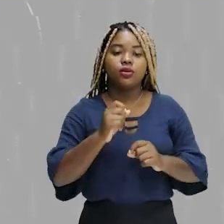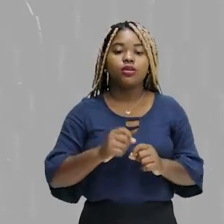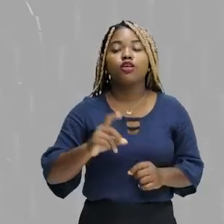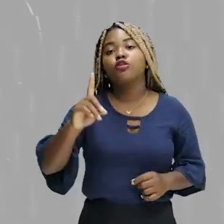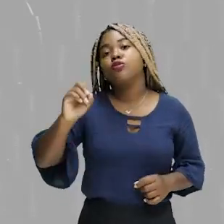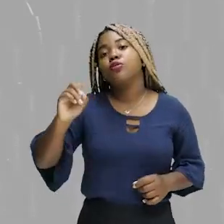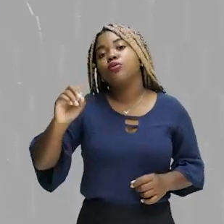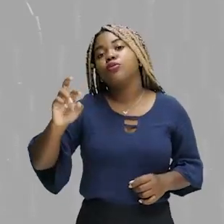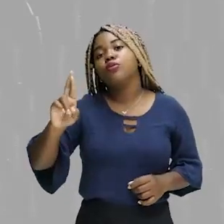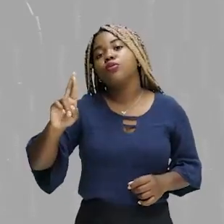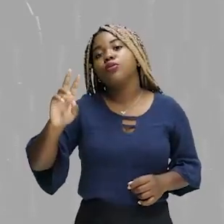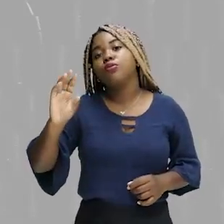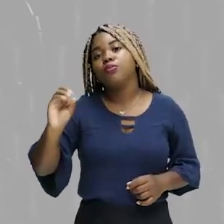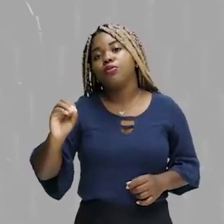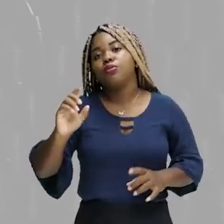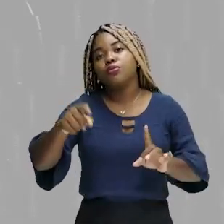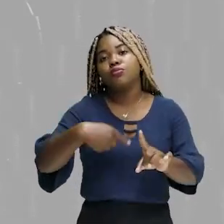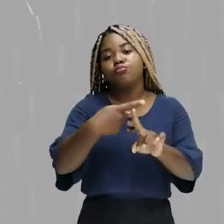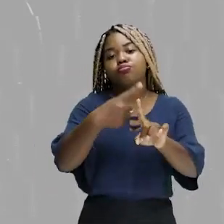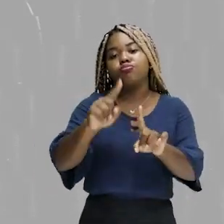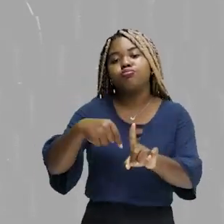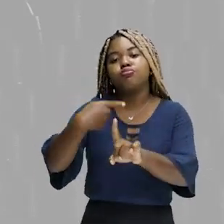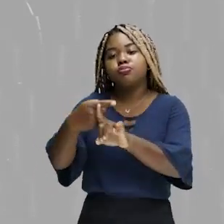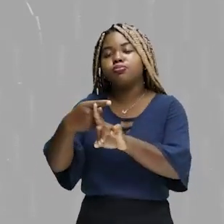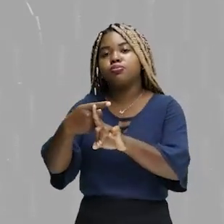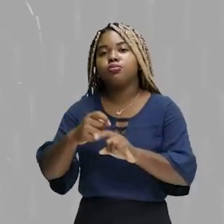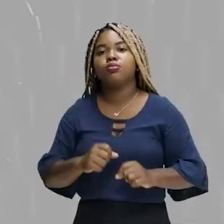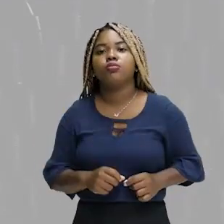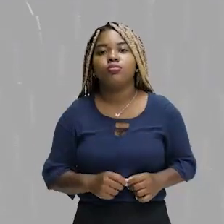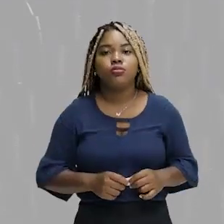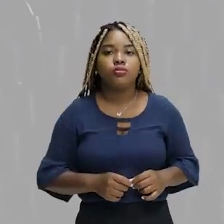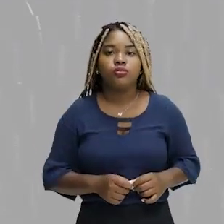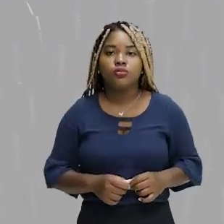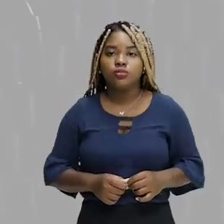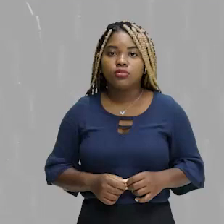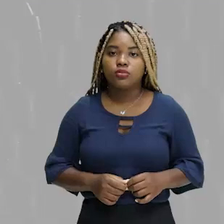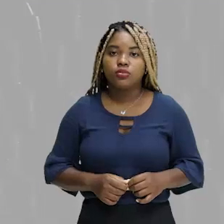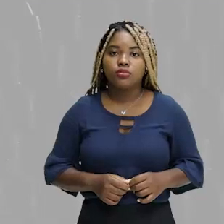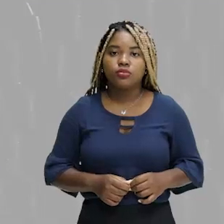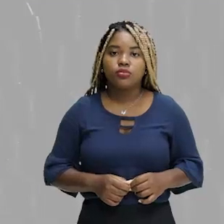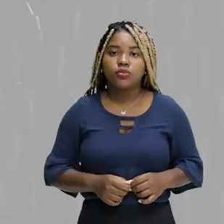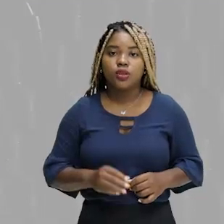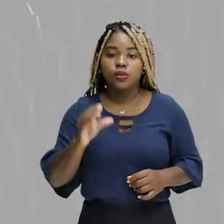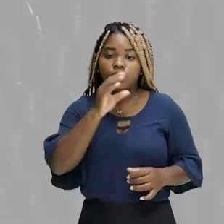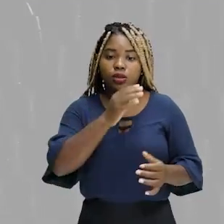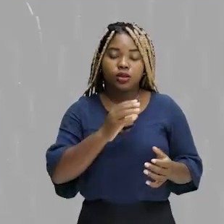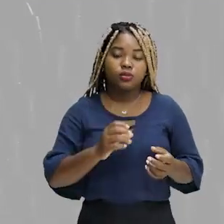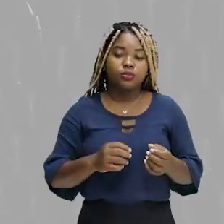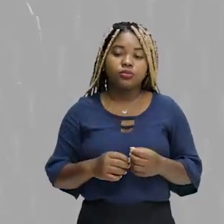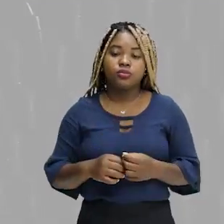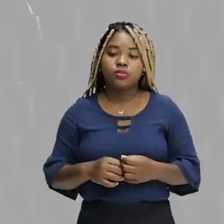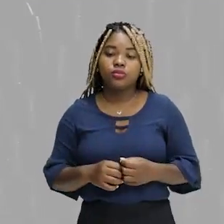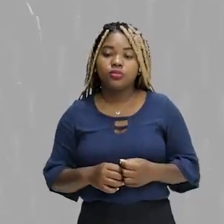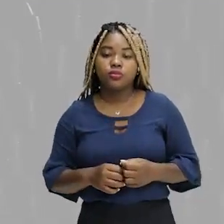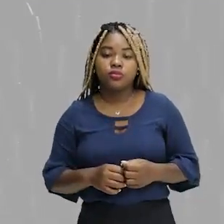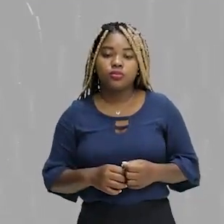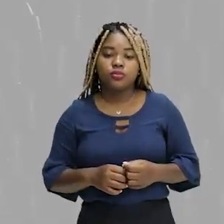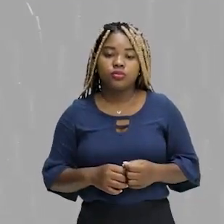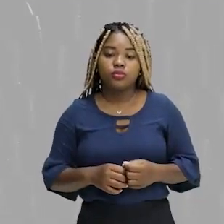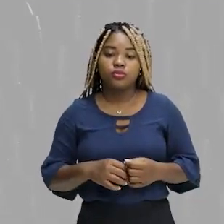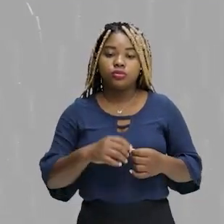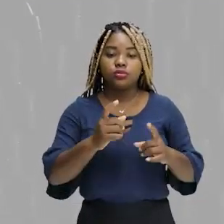substância resultante, né, 2 gramas de C. O calor envolvido, logicamente, será também